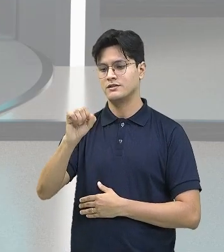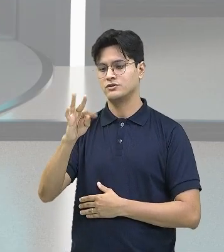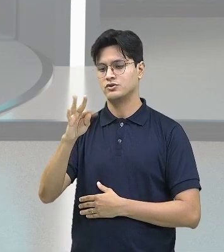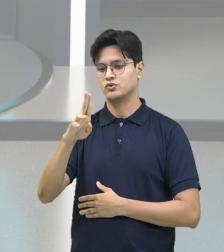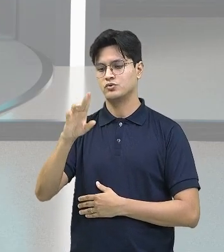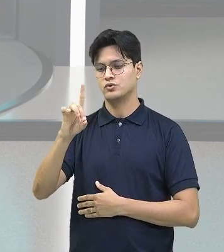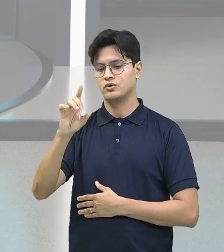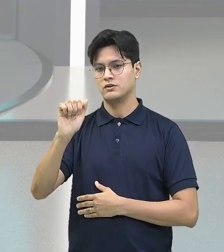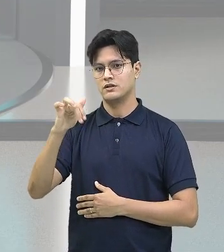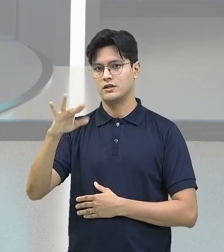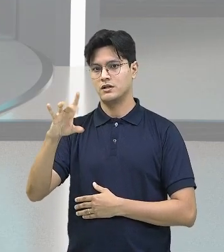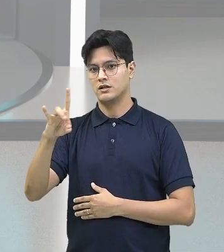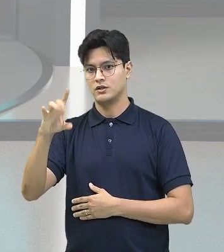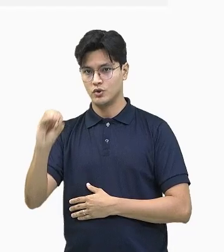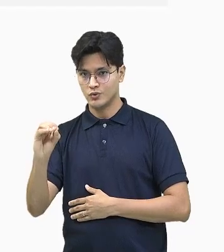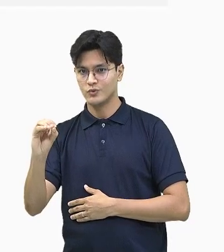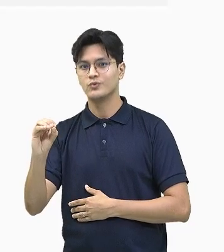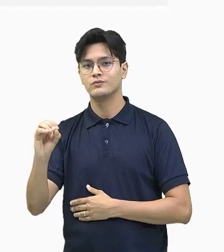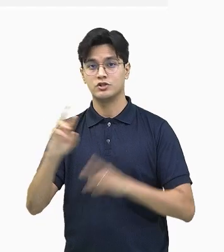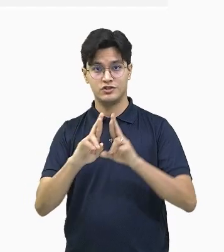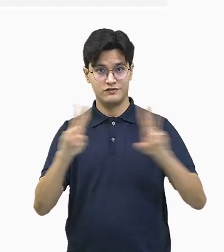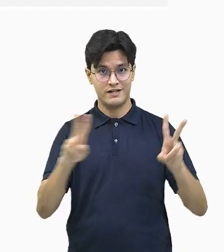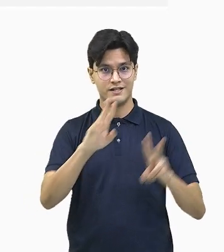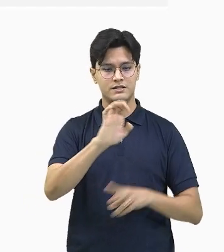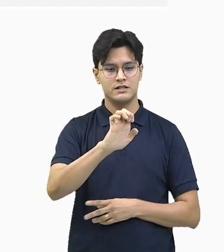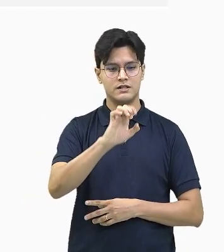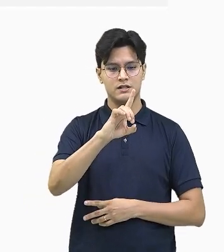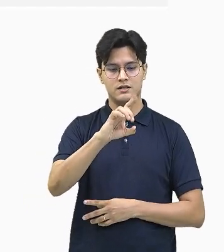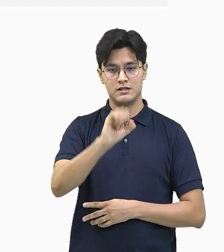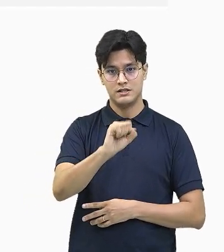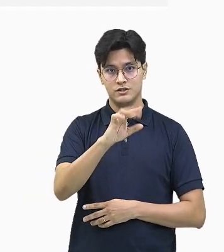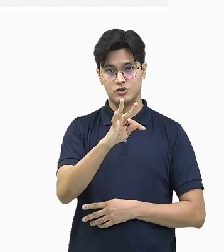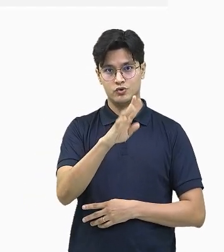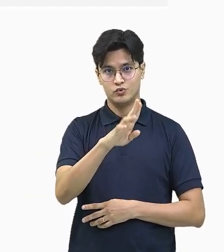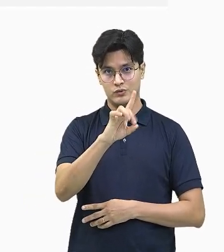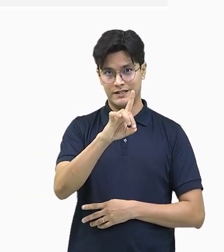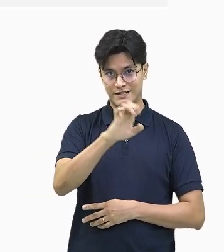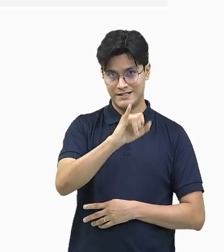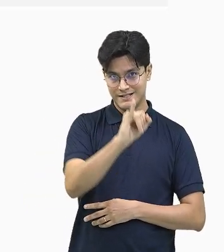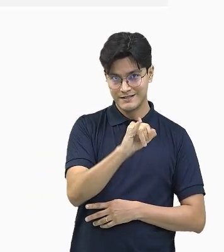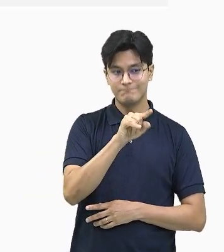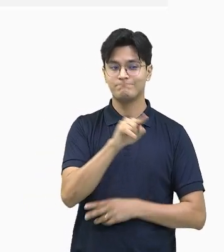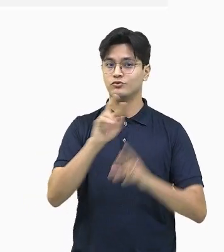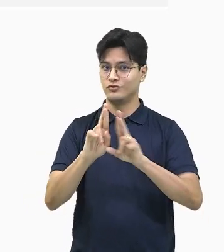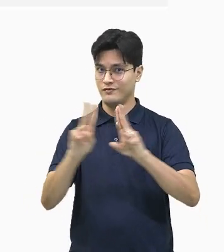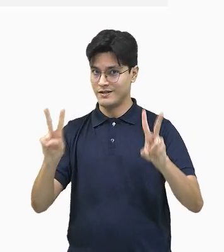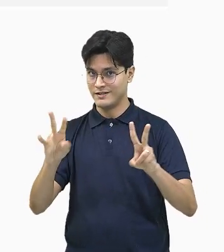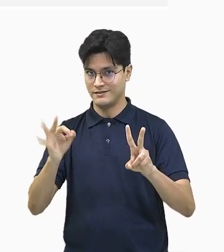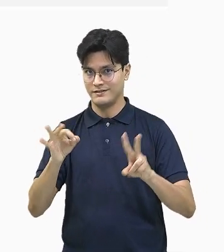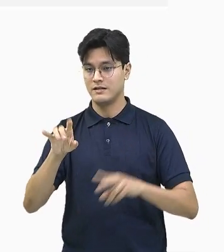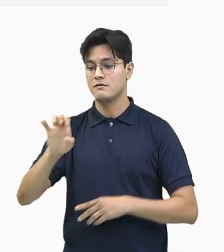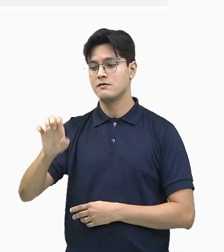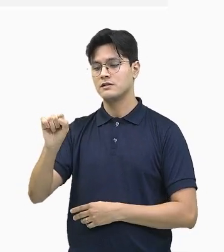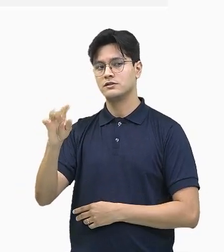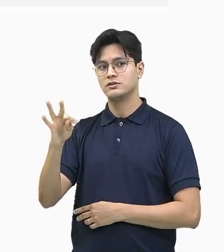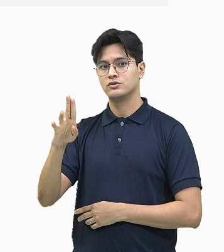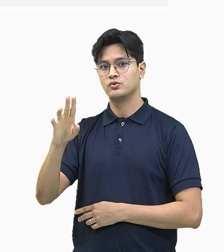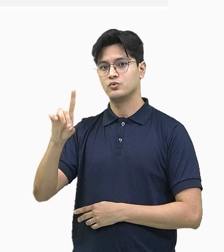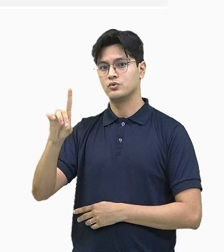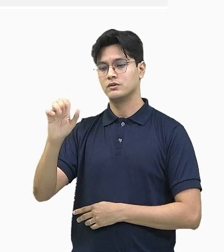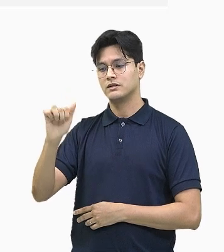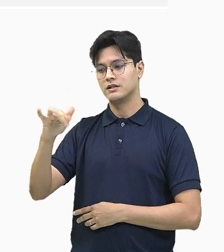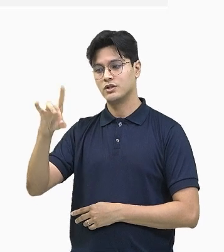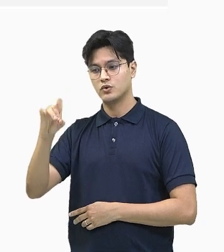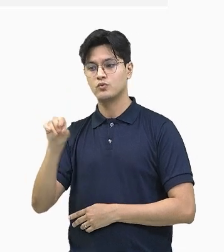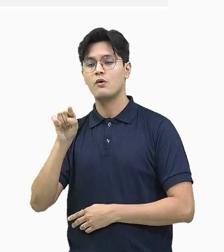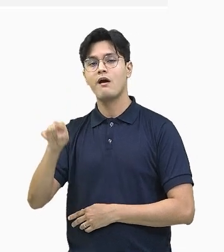pouco da estrutura do passado contínuo para você perceber a diferença. Veja que aqui agora eu vou ter sujeito, eu vou